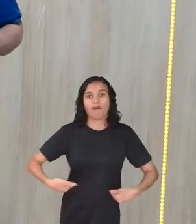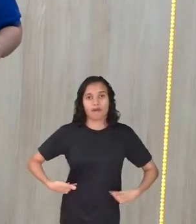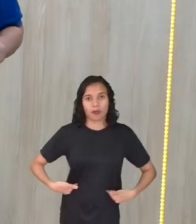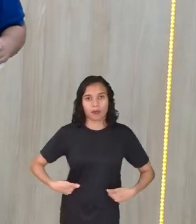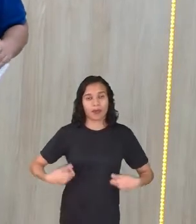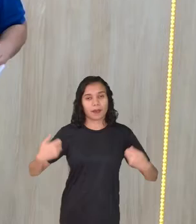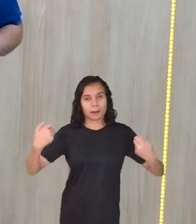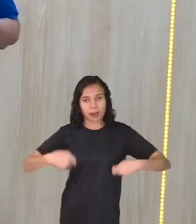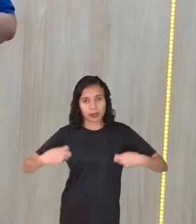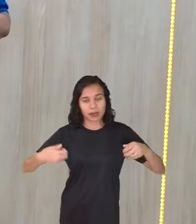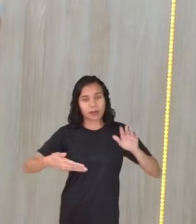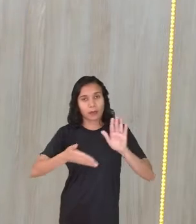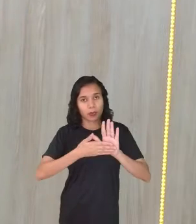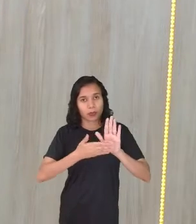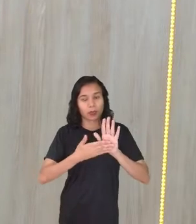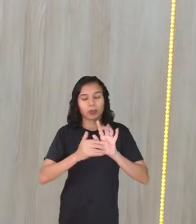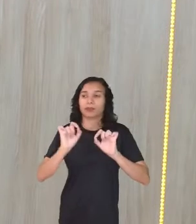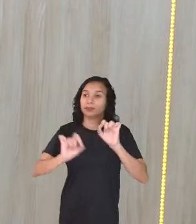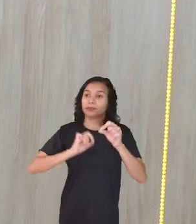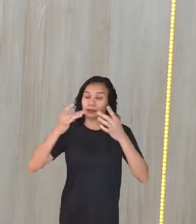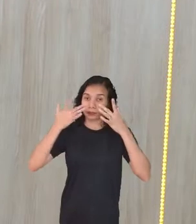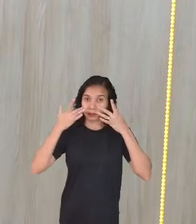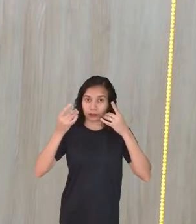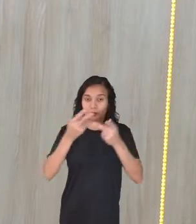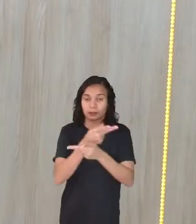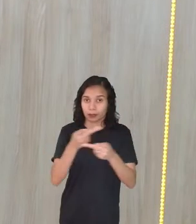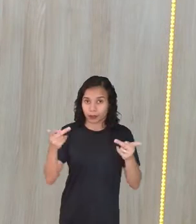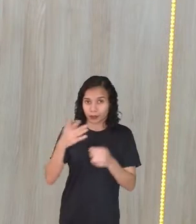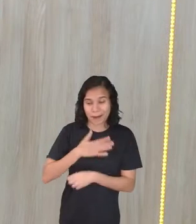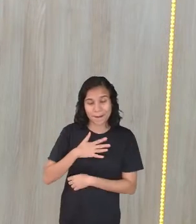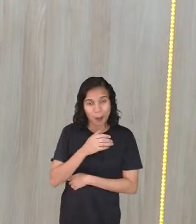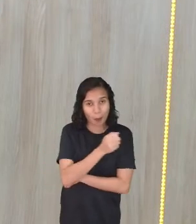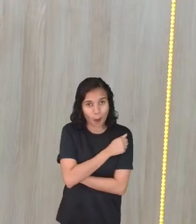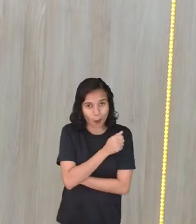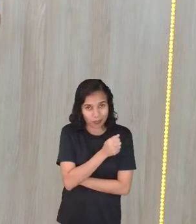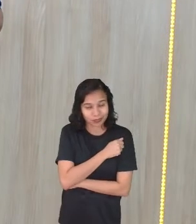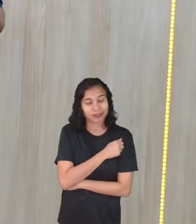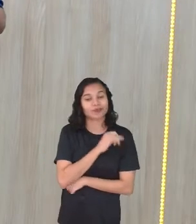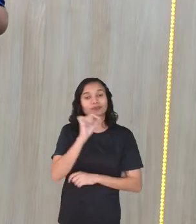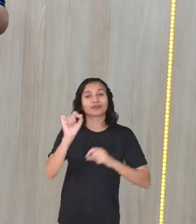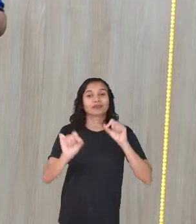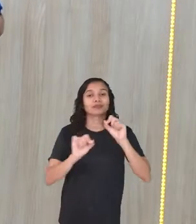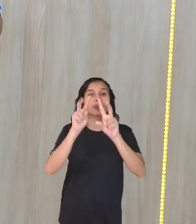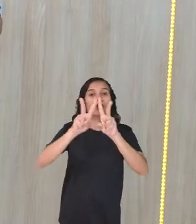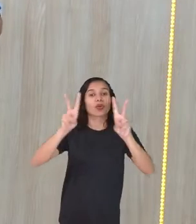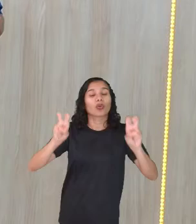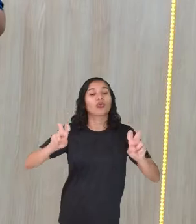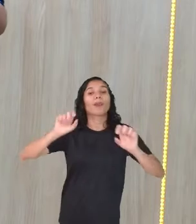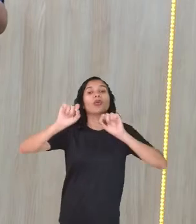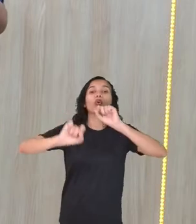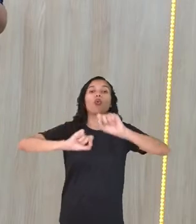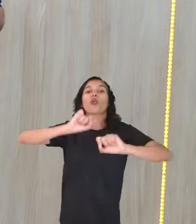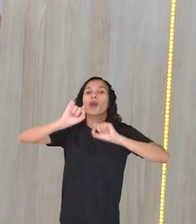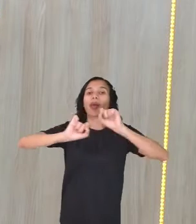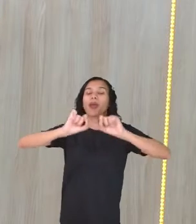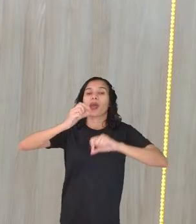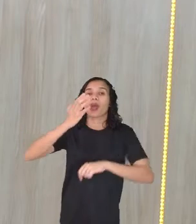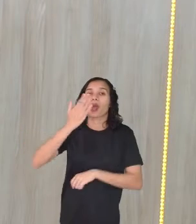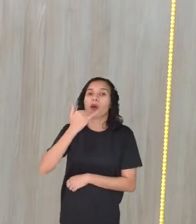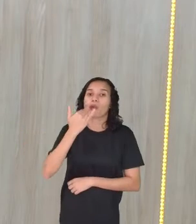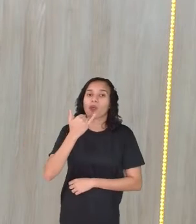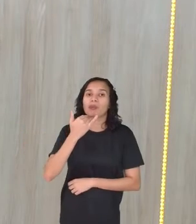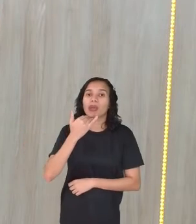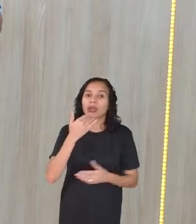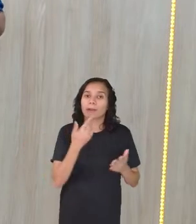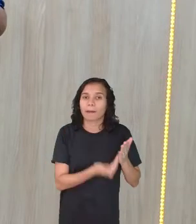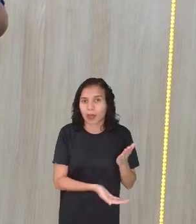precisa proporcionar. E eu chamo a atenção aqui de vocês, meus alunos, né, é a questão de, gente, alimento